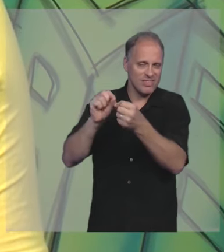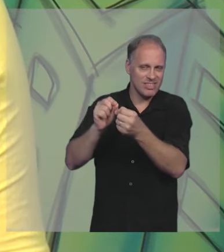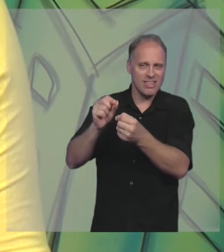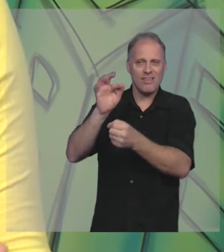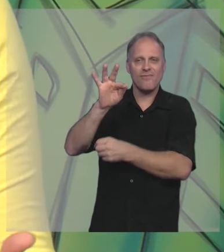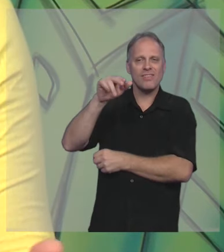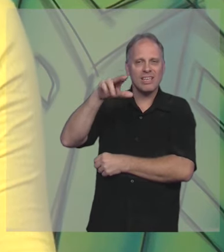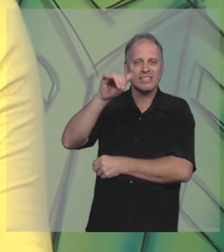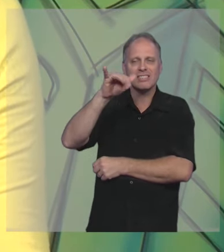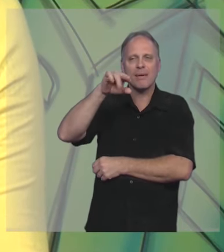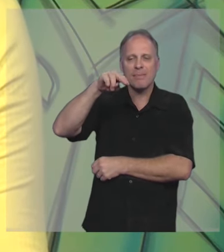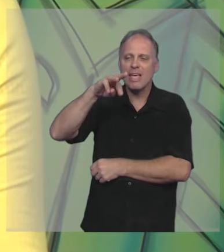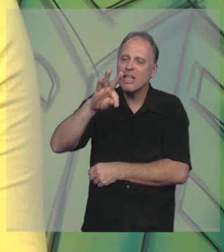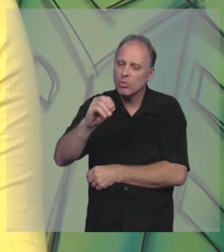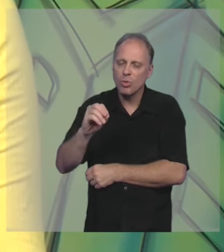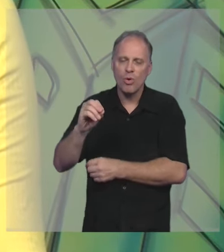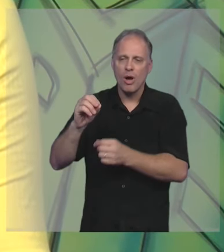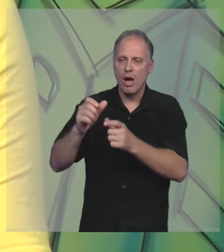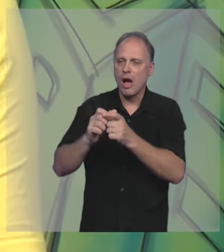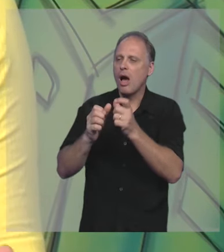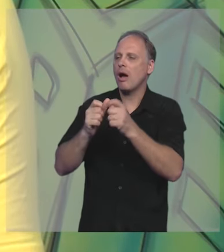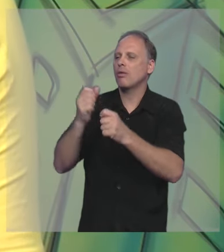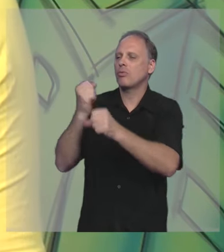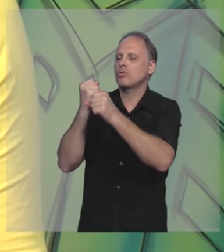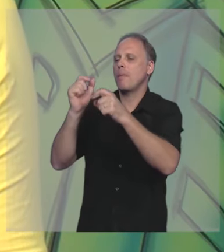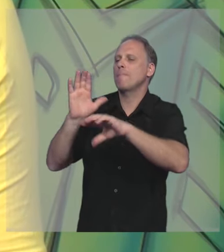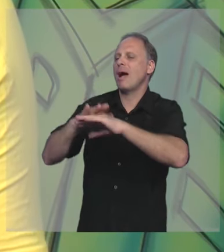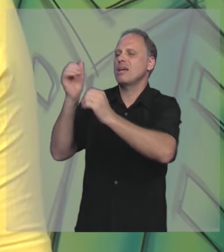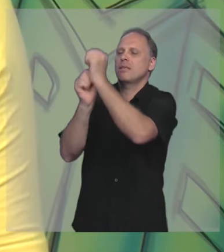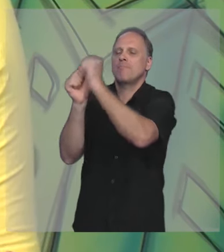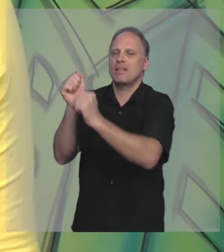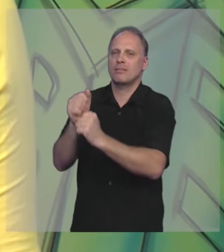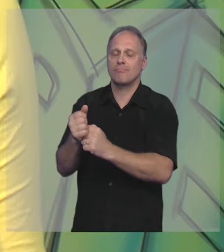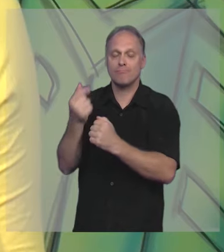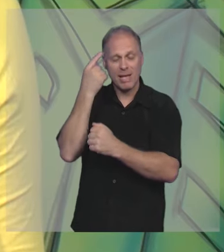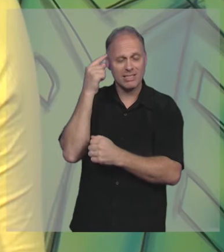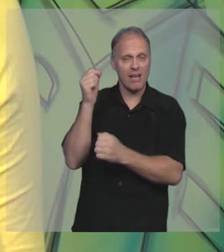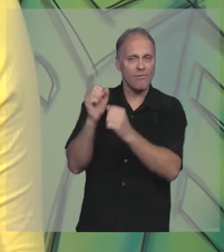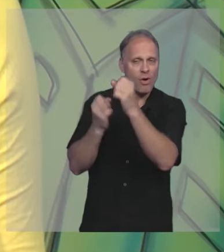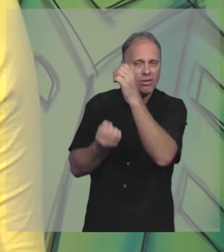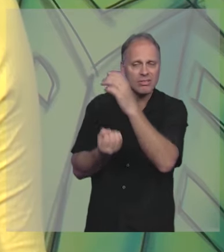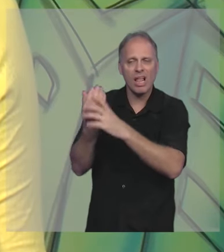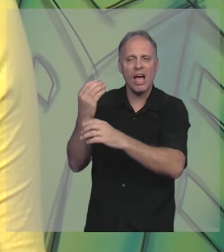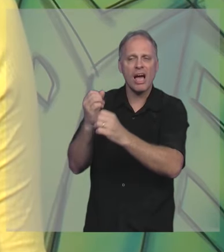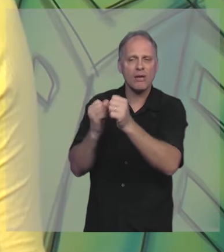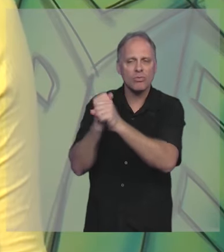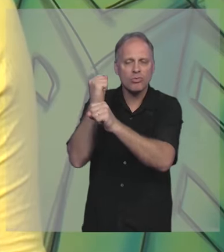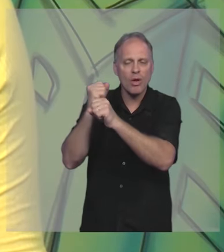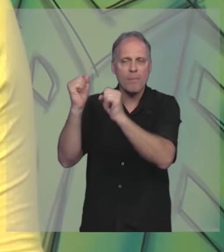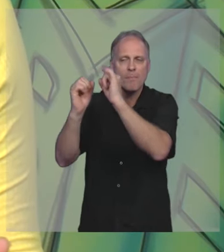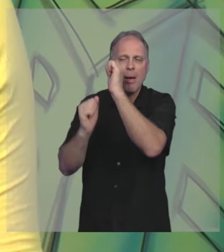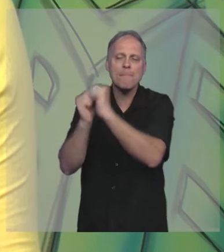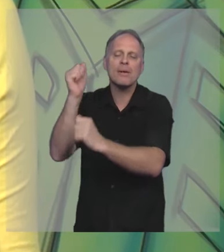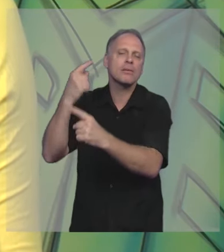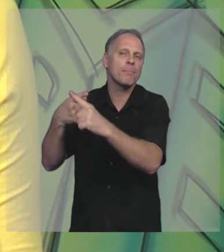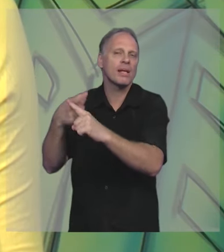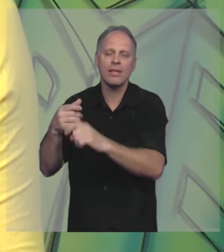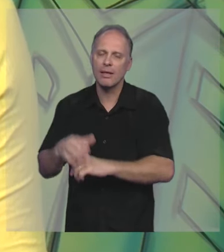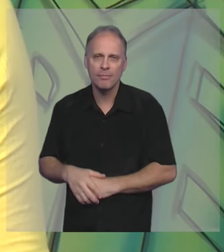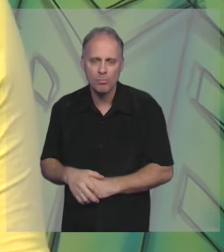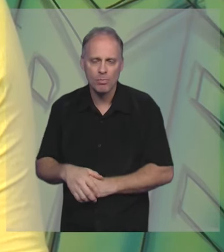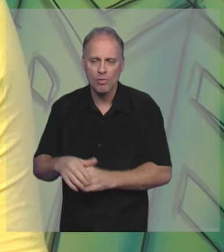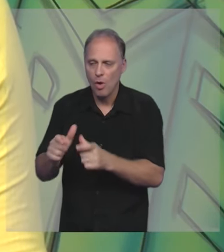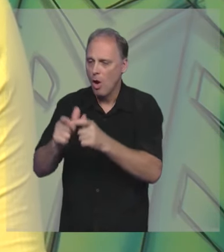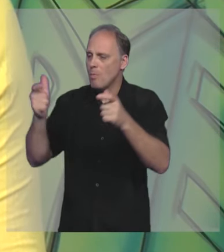um financiamento, ampliar uma indústria. Porque tu imagina, vou ampliar uma indústria para quê? Vou ampliar uma